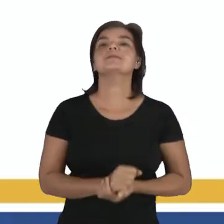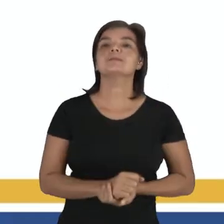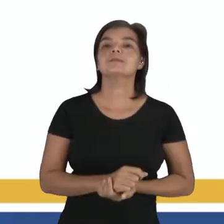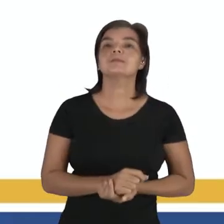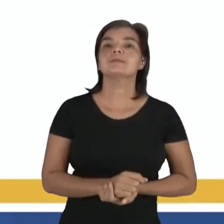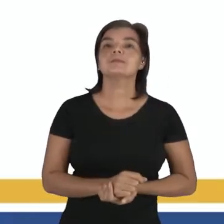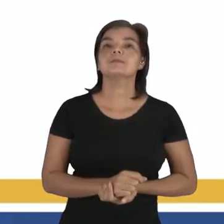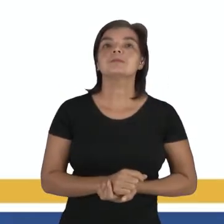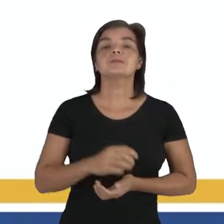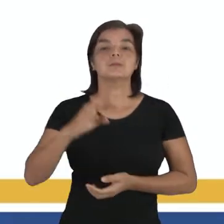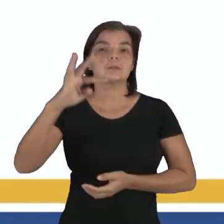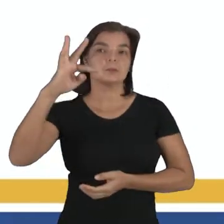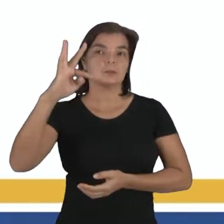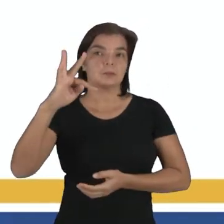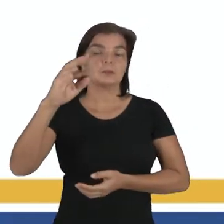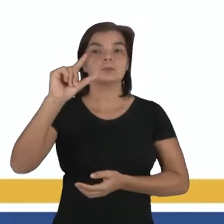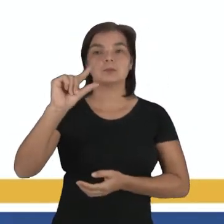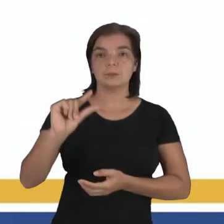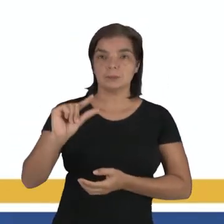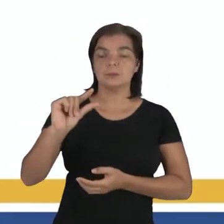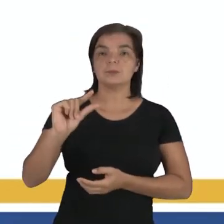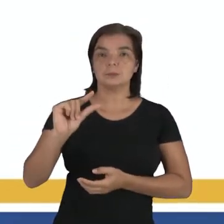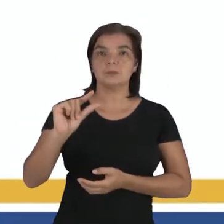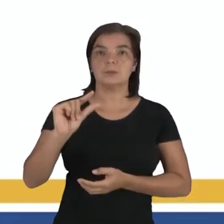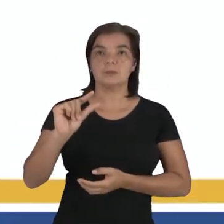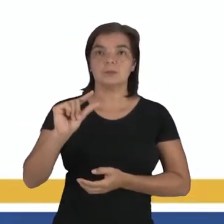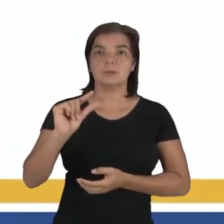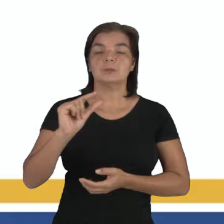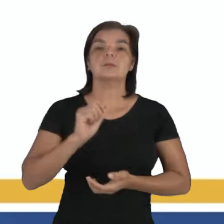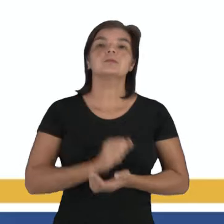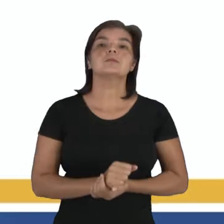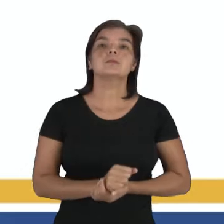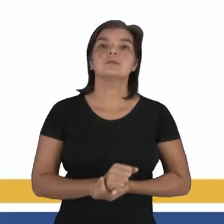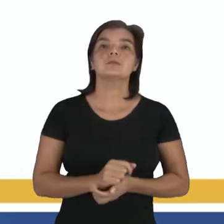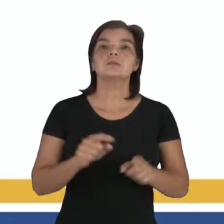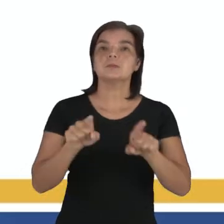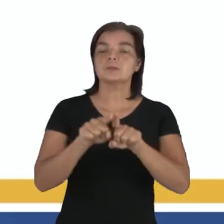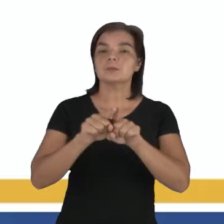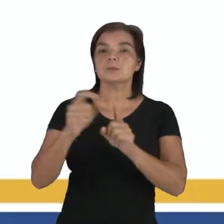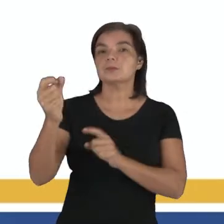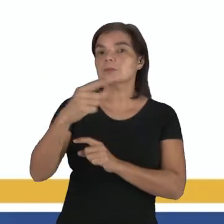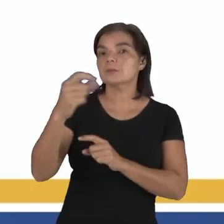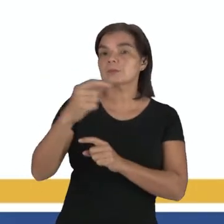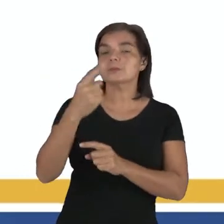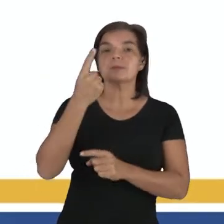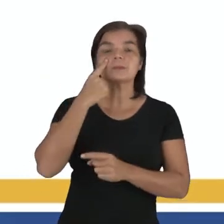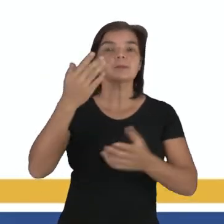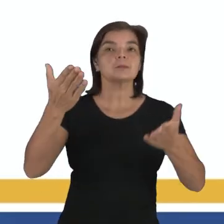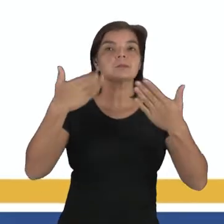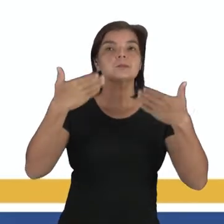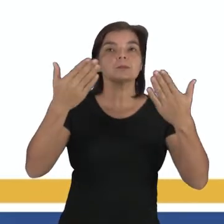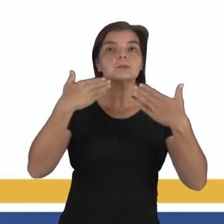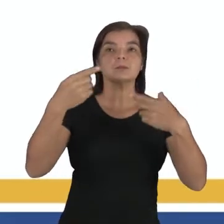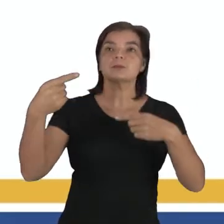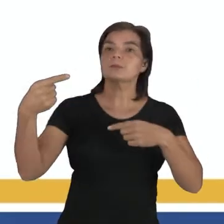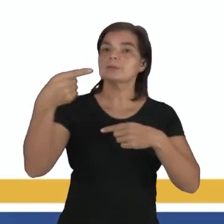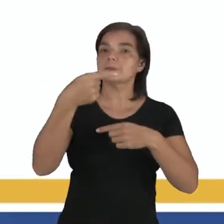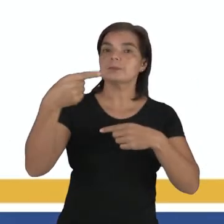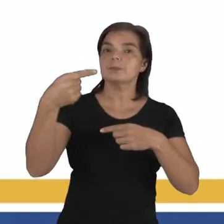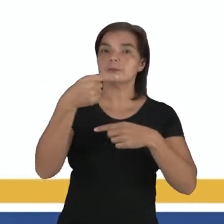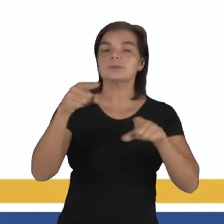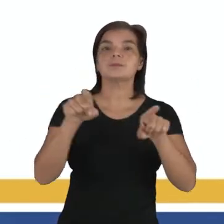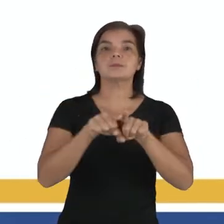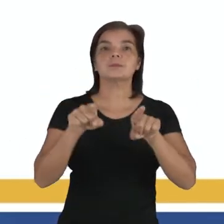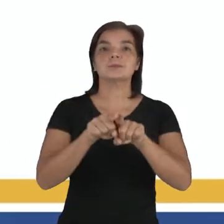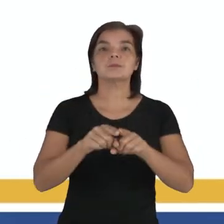também tem um T menor, T' menor que T, e ele vai estar na cor azul. E aí o calor indo na seta apontando